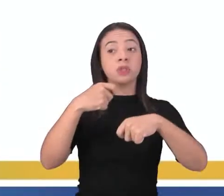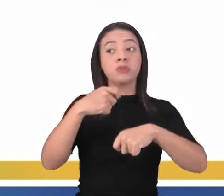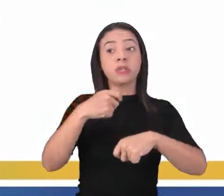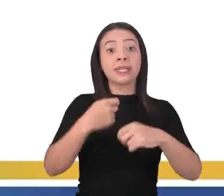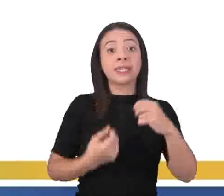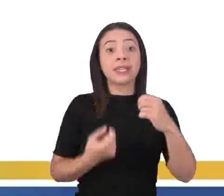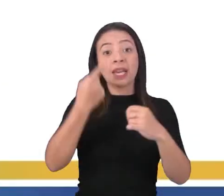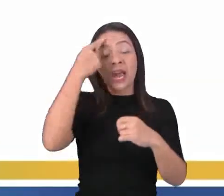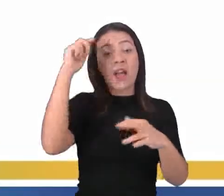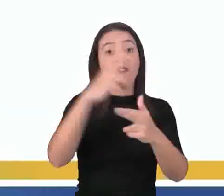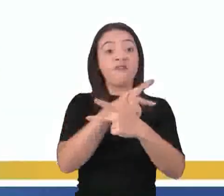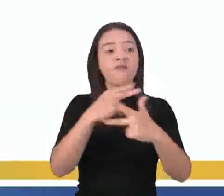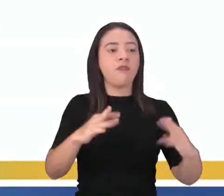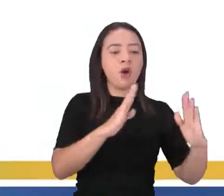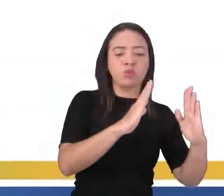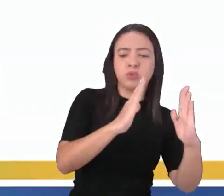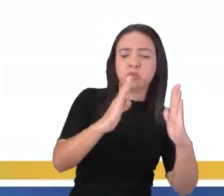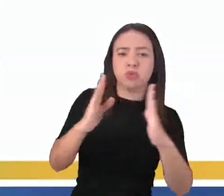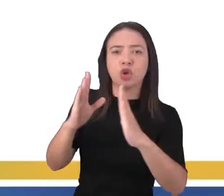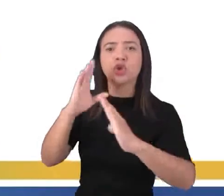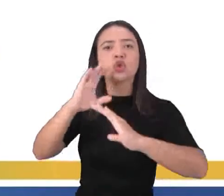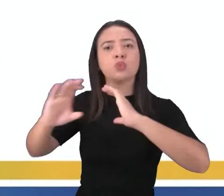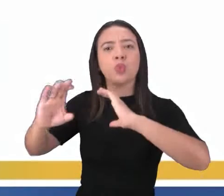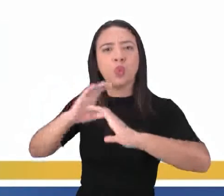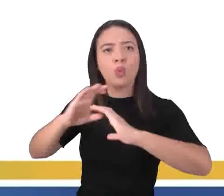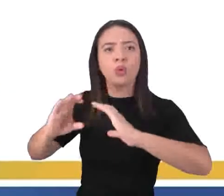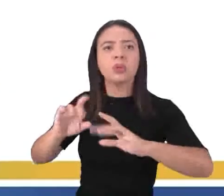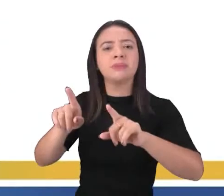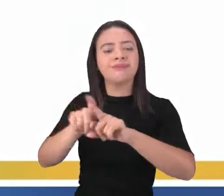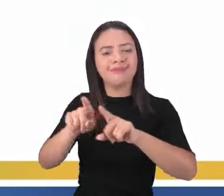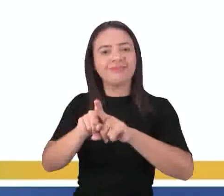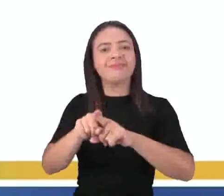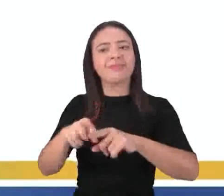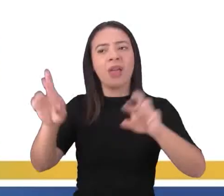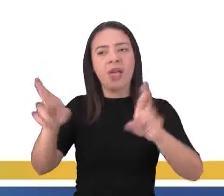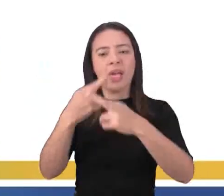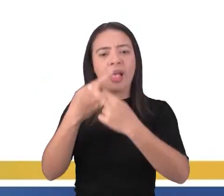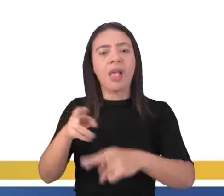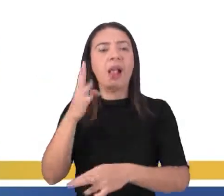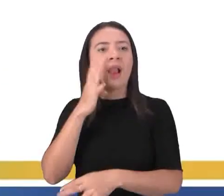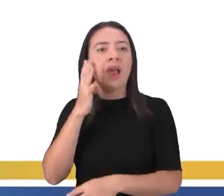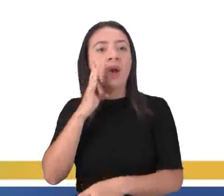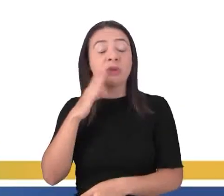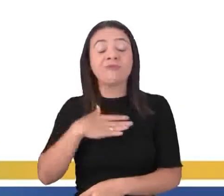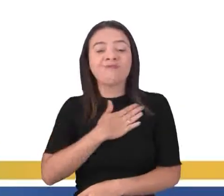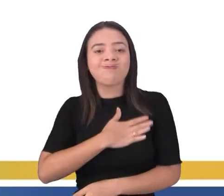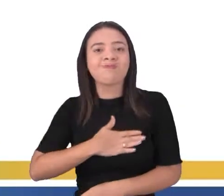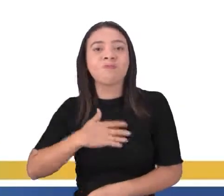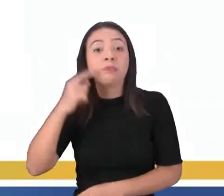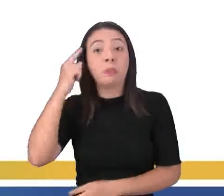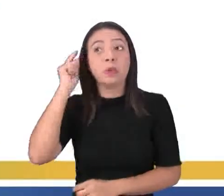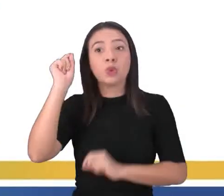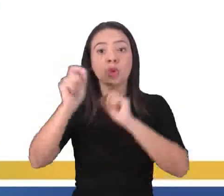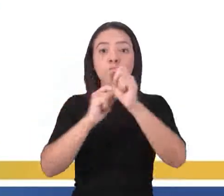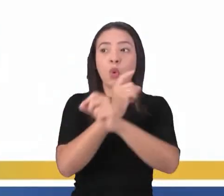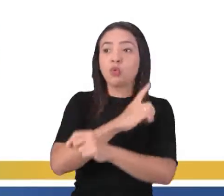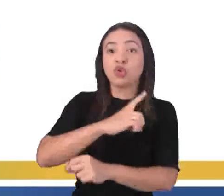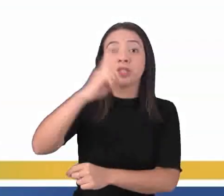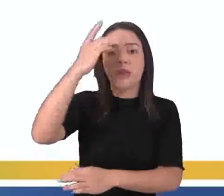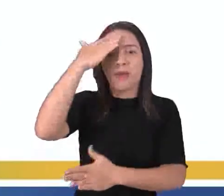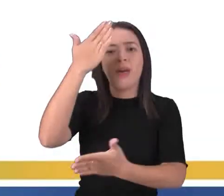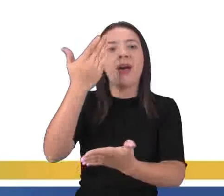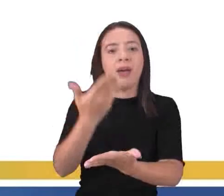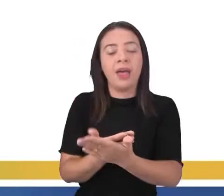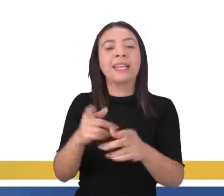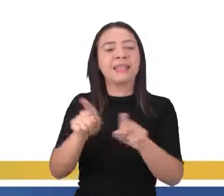de sons e silêncio, com um ritmo agradável. Ele gostou tanto do resultado que imaginou que os deuses nos quais